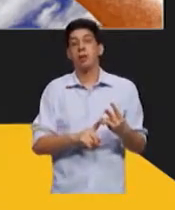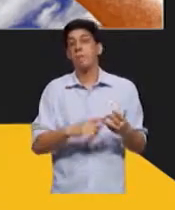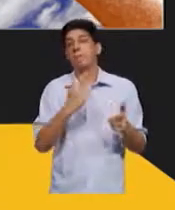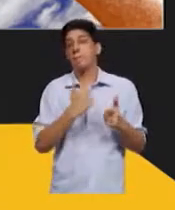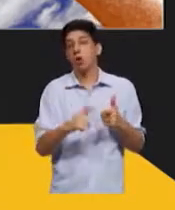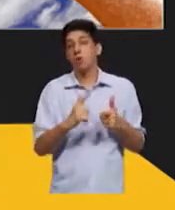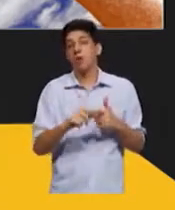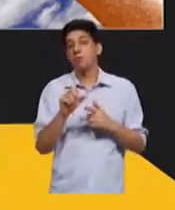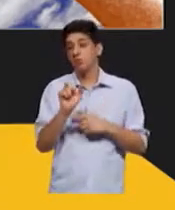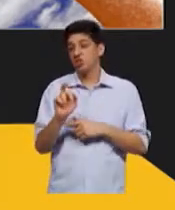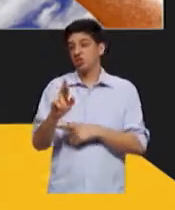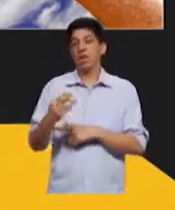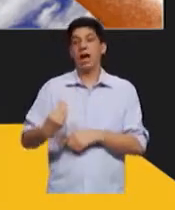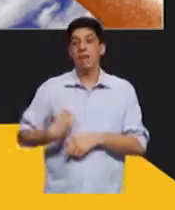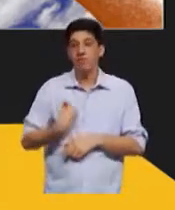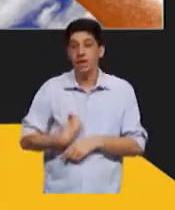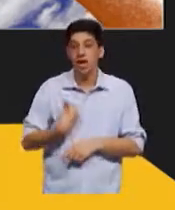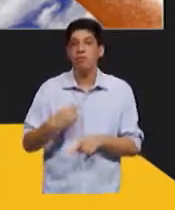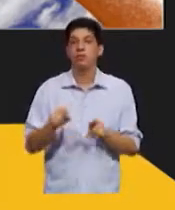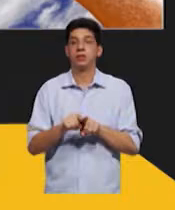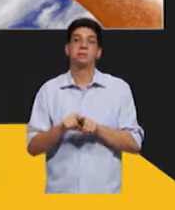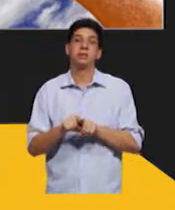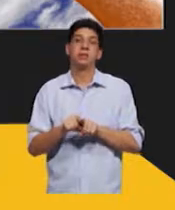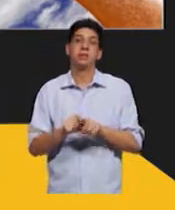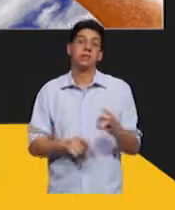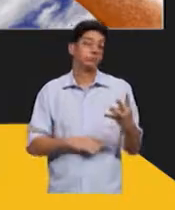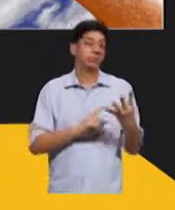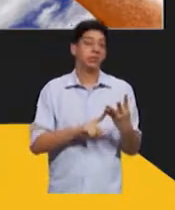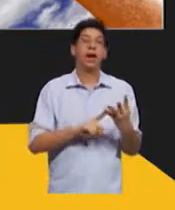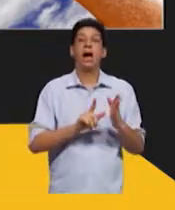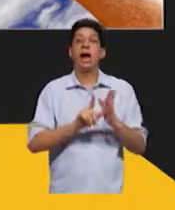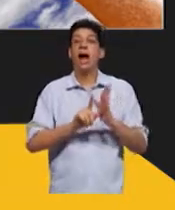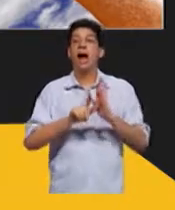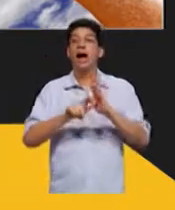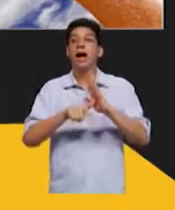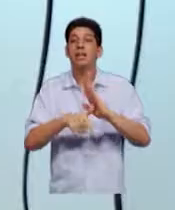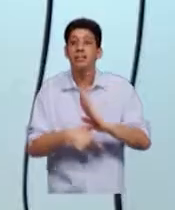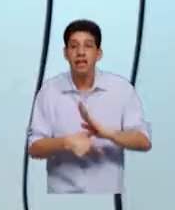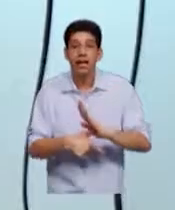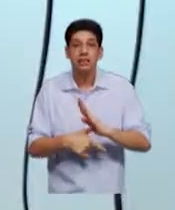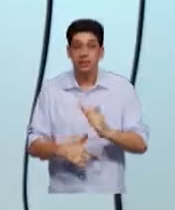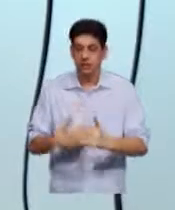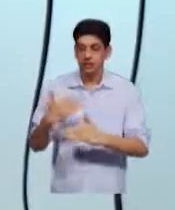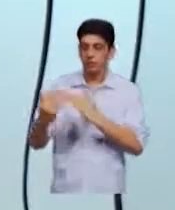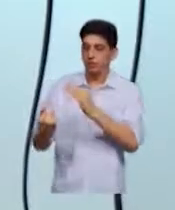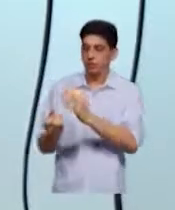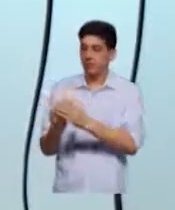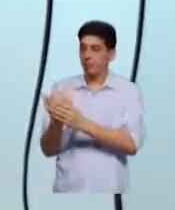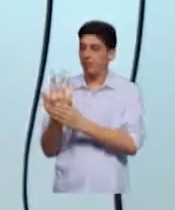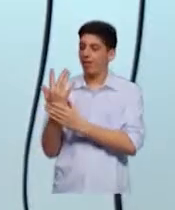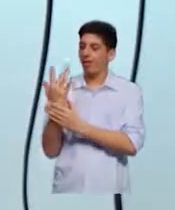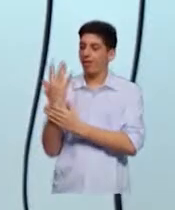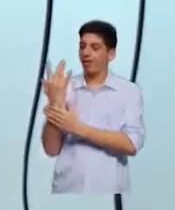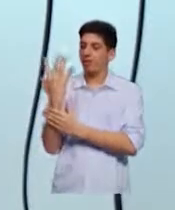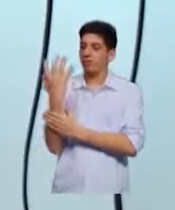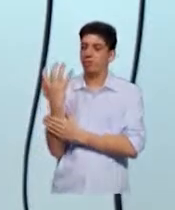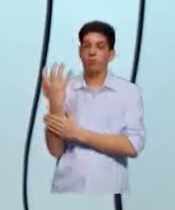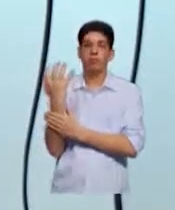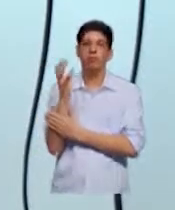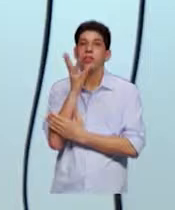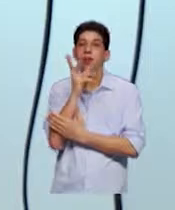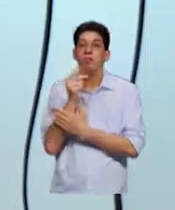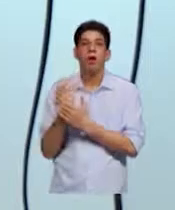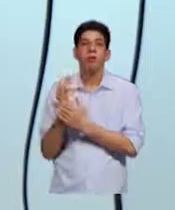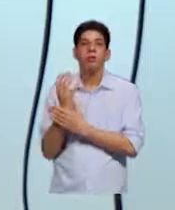vivos. Inclusive, ela até retarda o desenvolvimento das plantas. Então, a camada de ozônio ela é